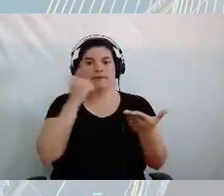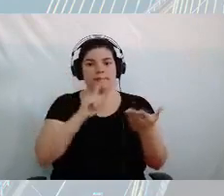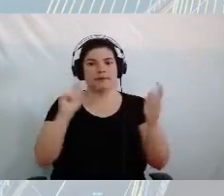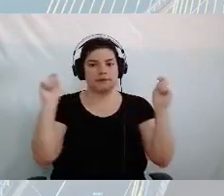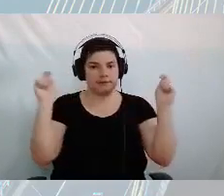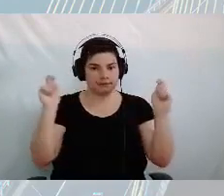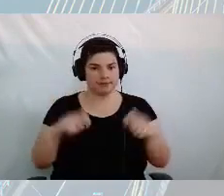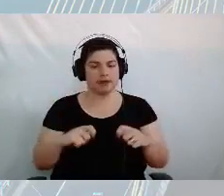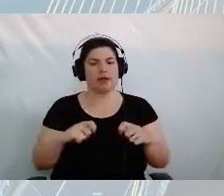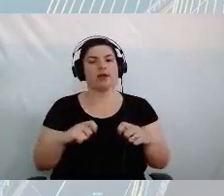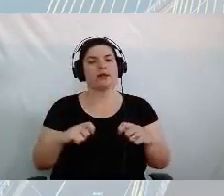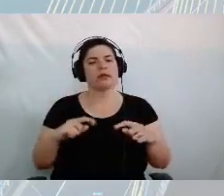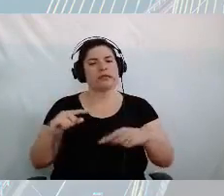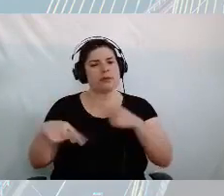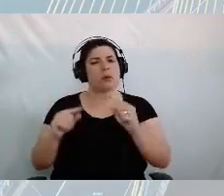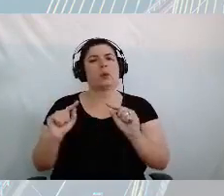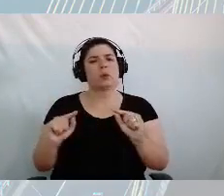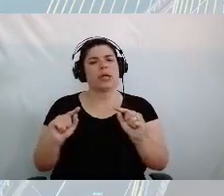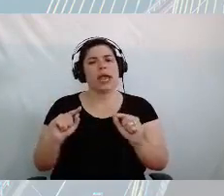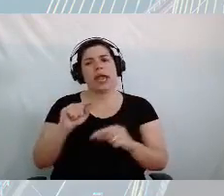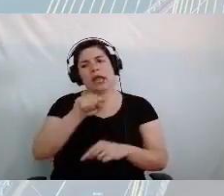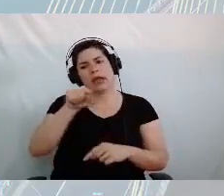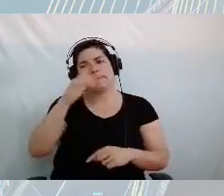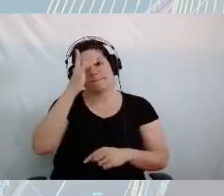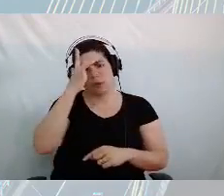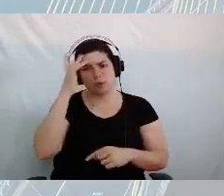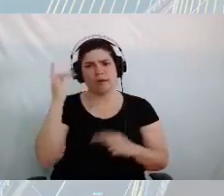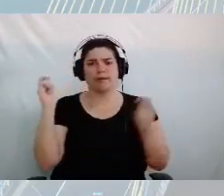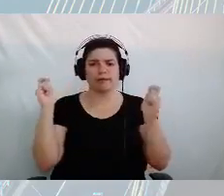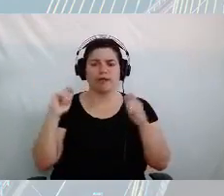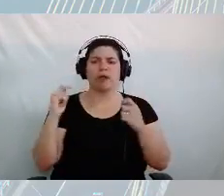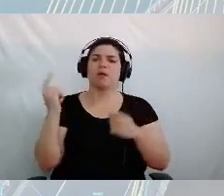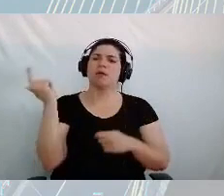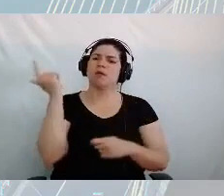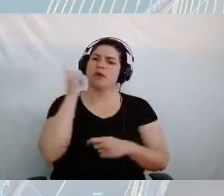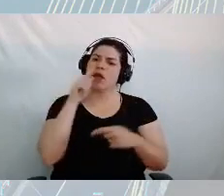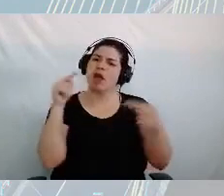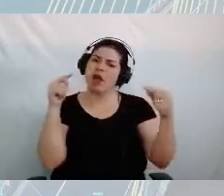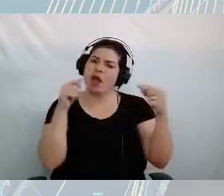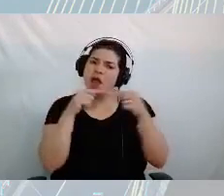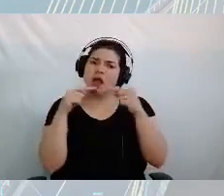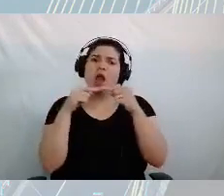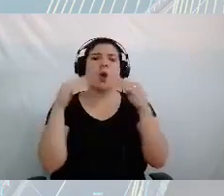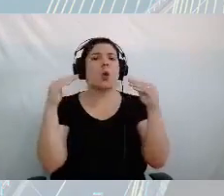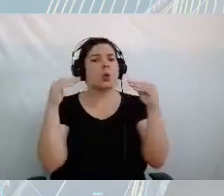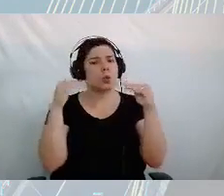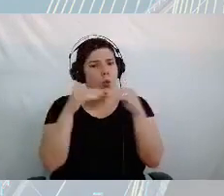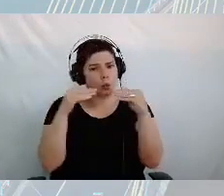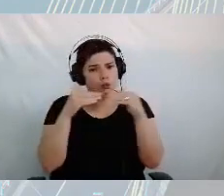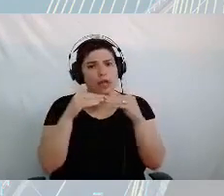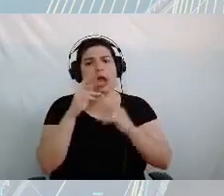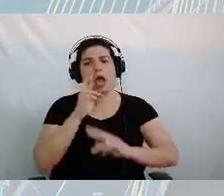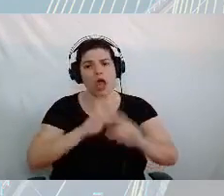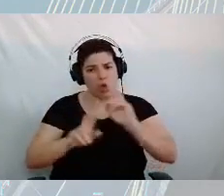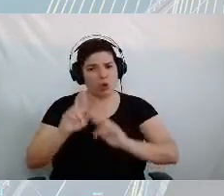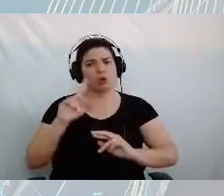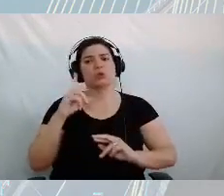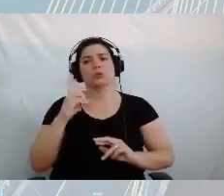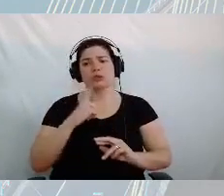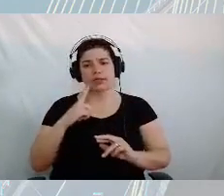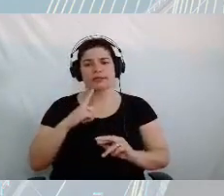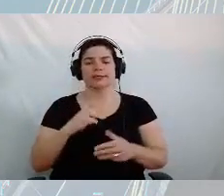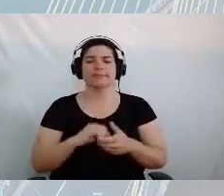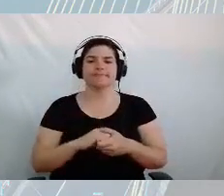e depois a dinâmica leva as pessoas a construírem uma convergência, a concordarem no resultado do que vai ser gerado. Isso